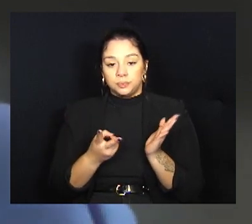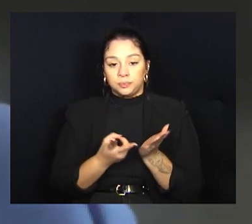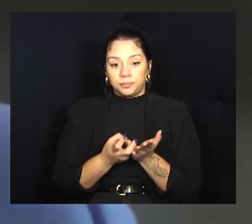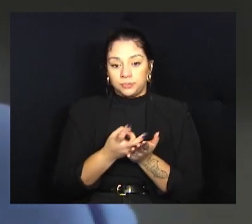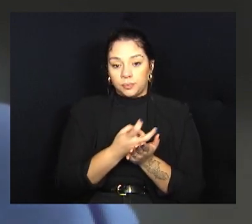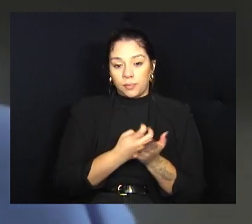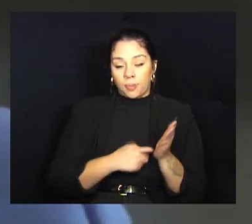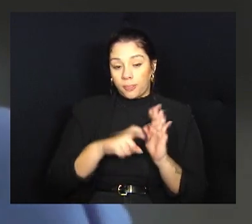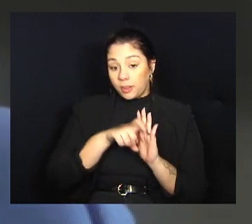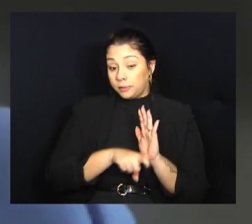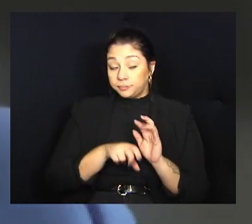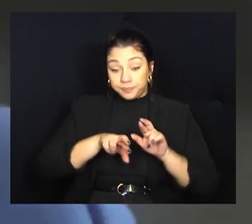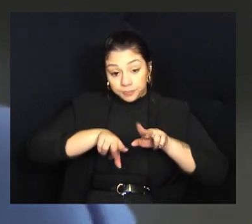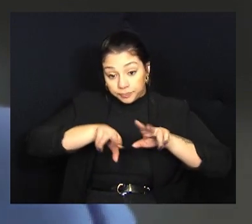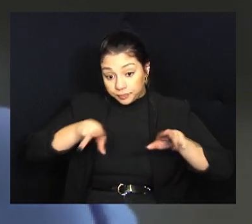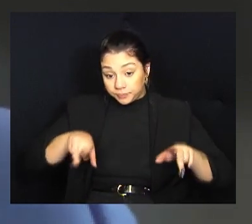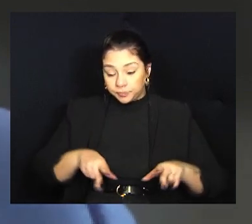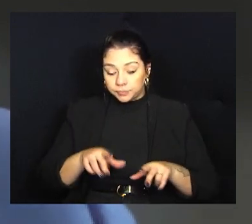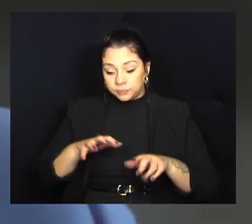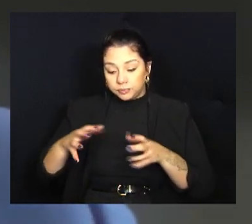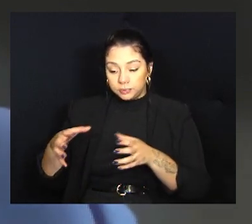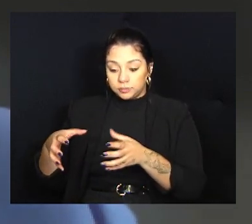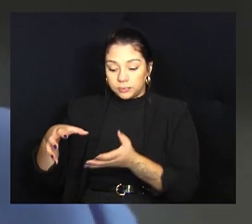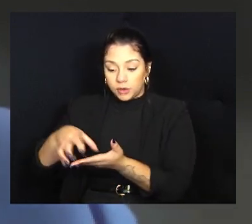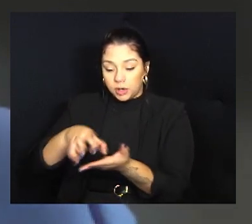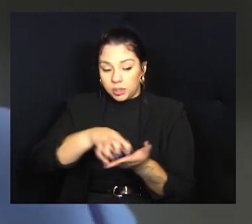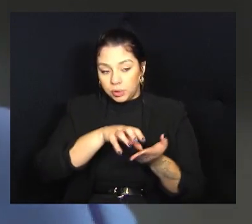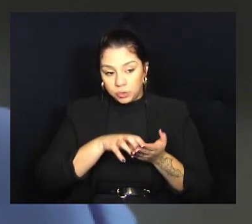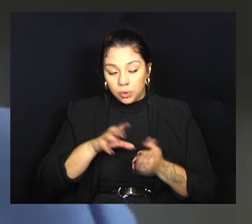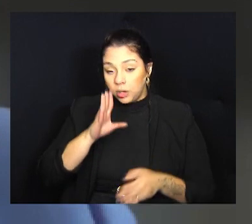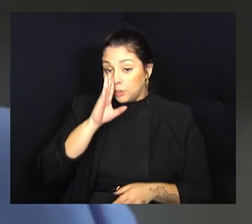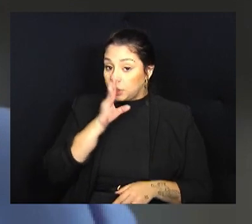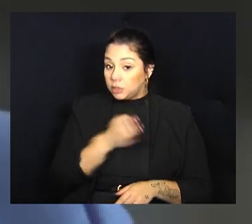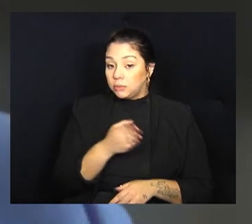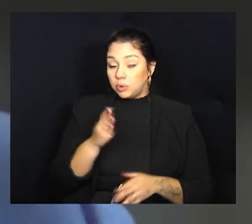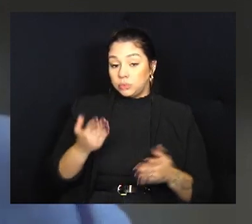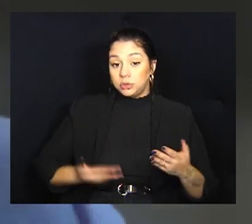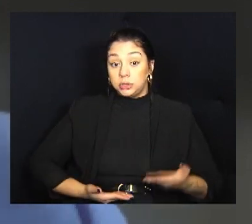vários setores, inclusive o de serviços, que a princípio